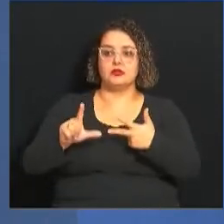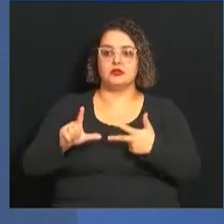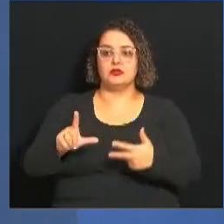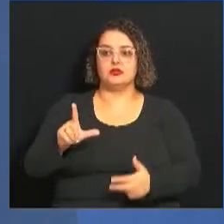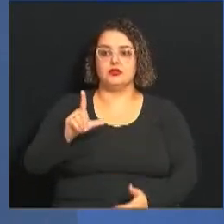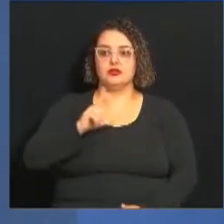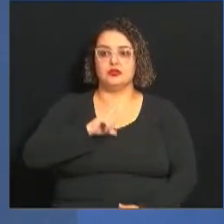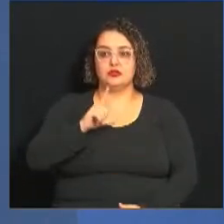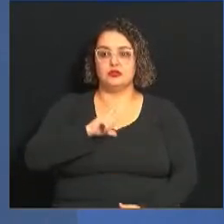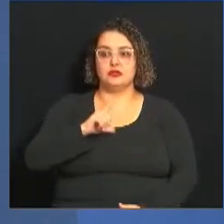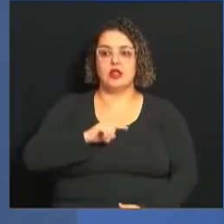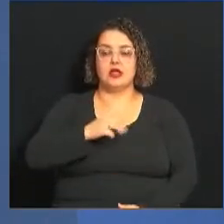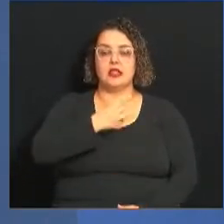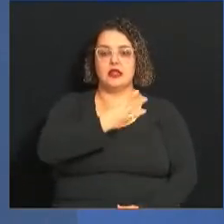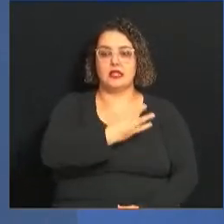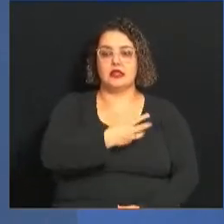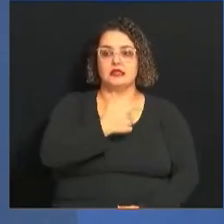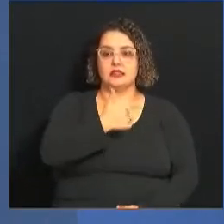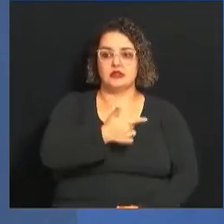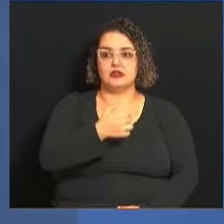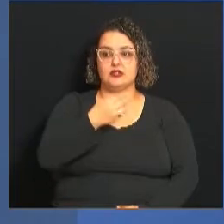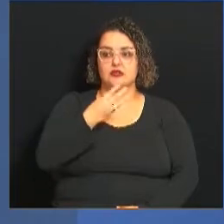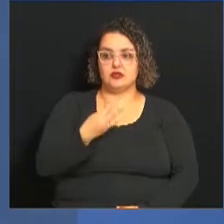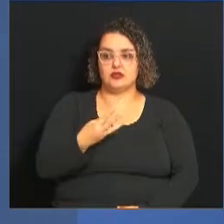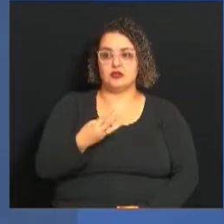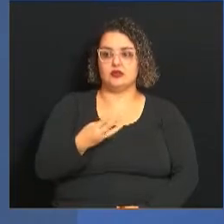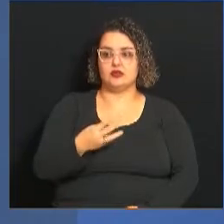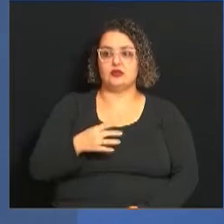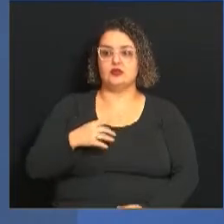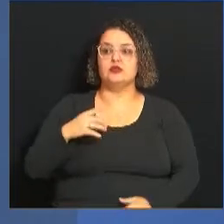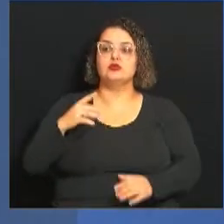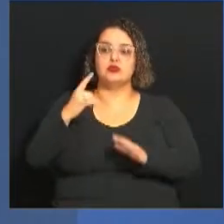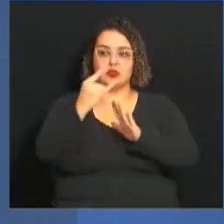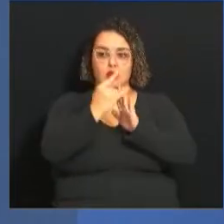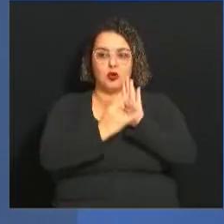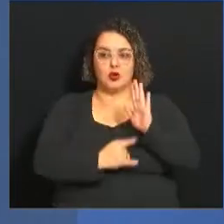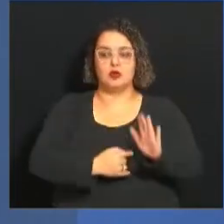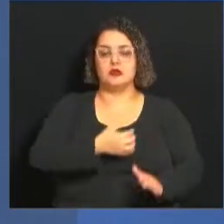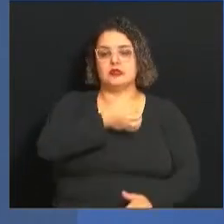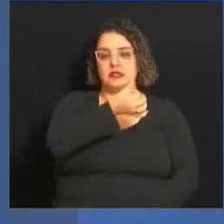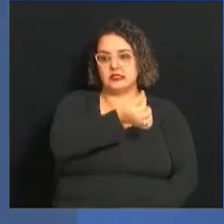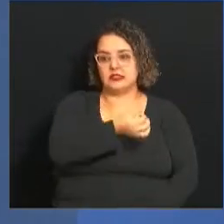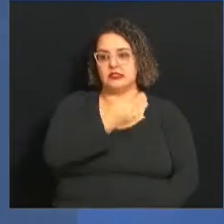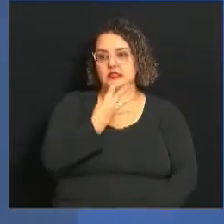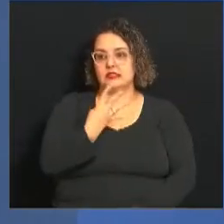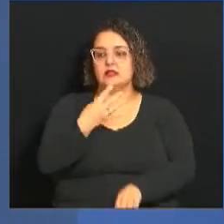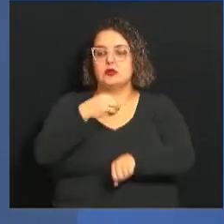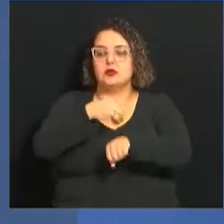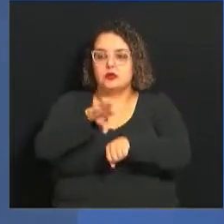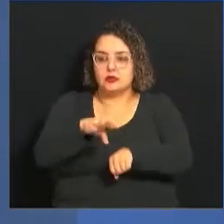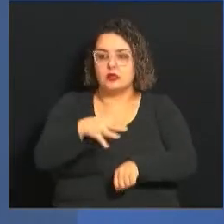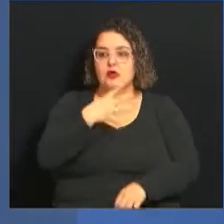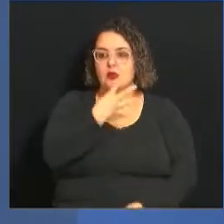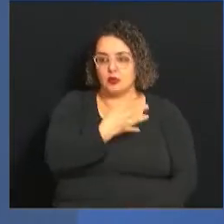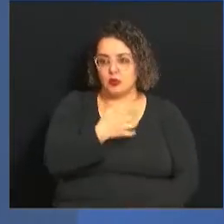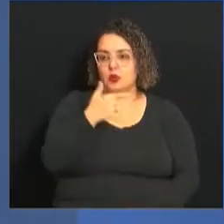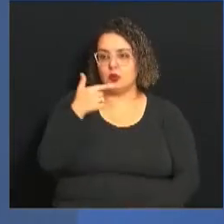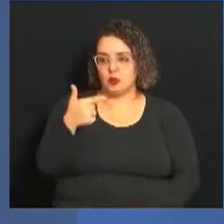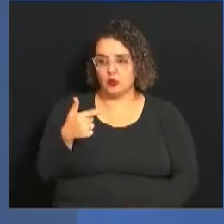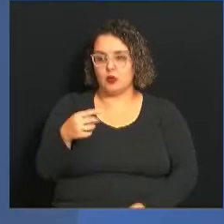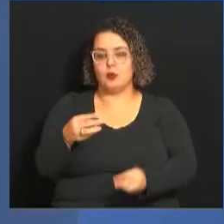de 323 documentos. Olha, tem 64 indicações, 42